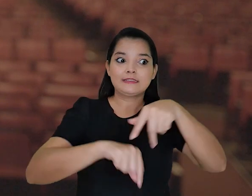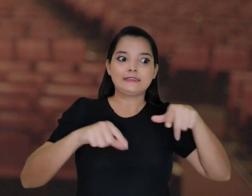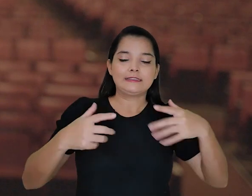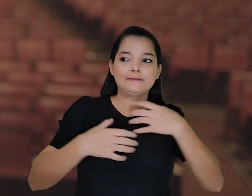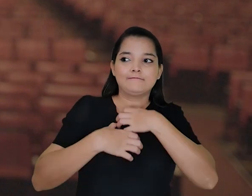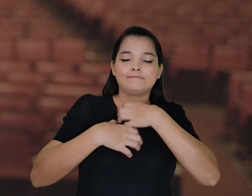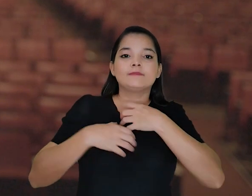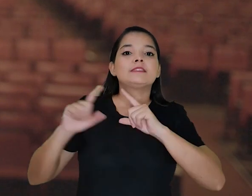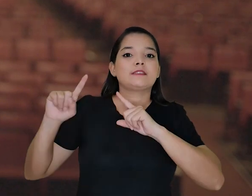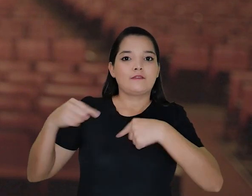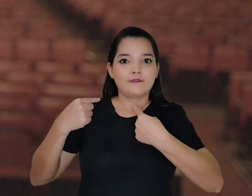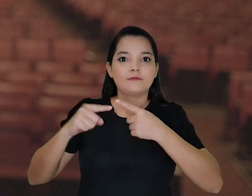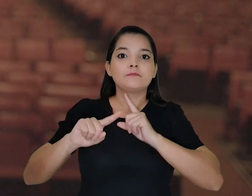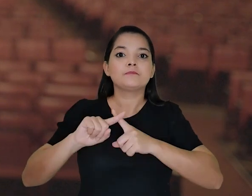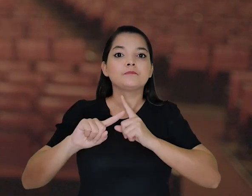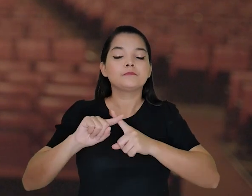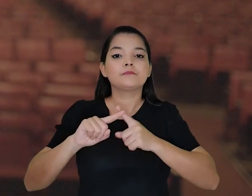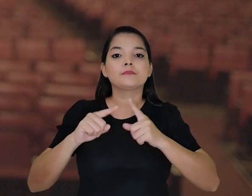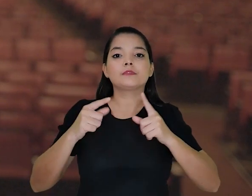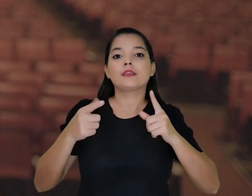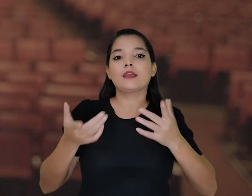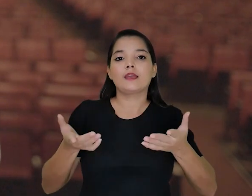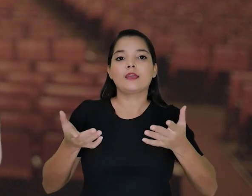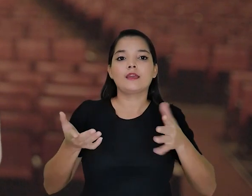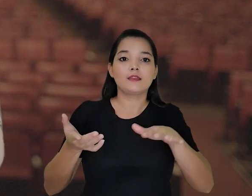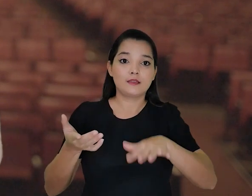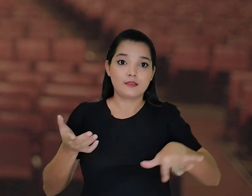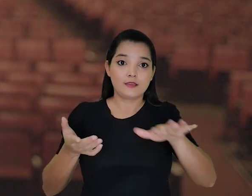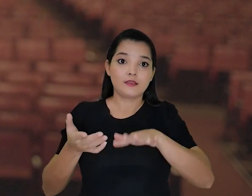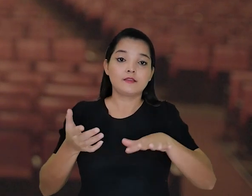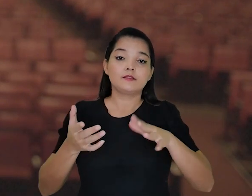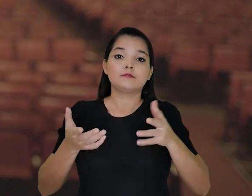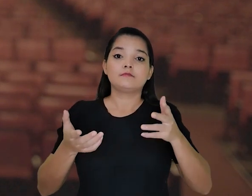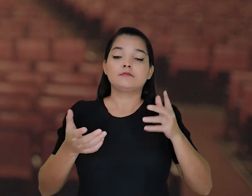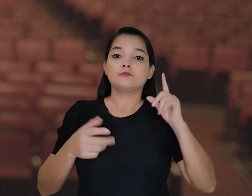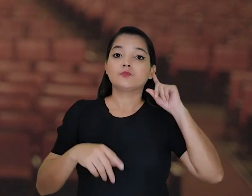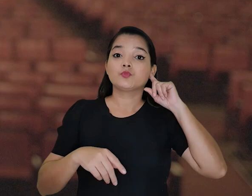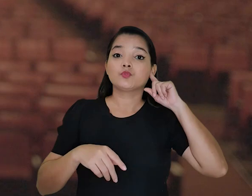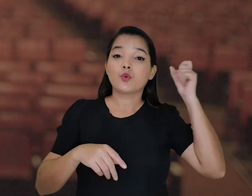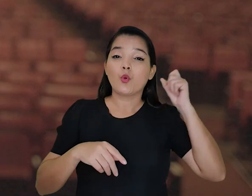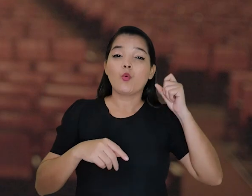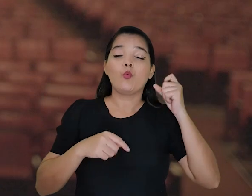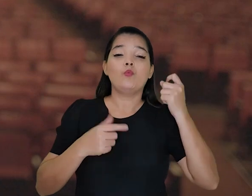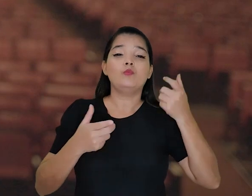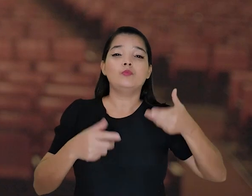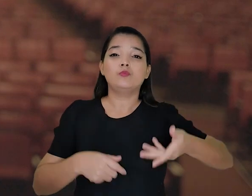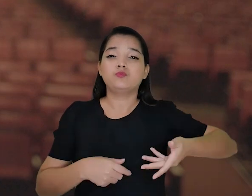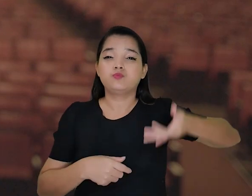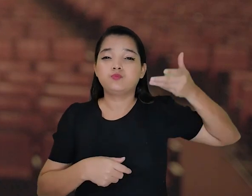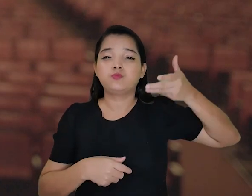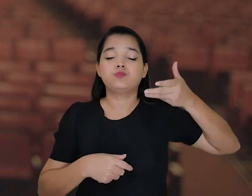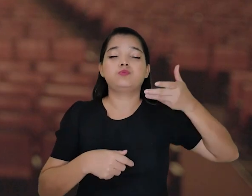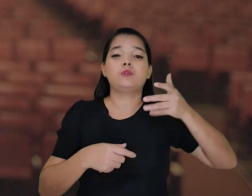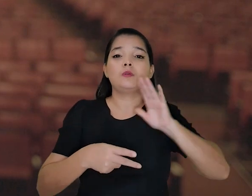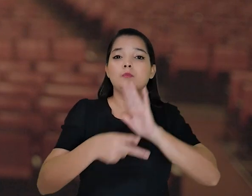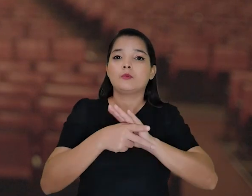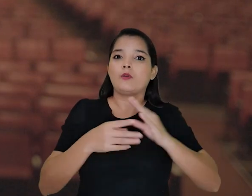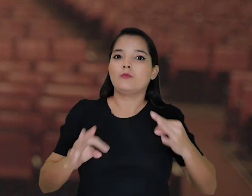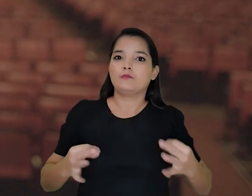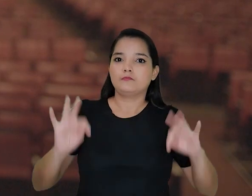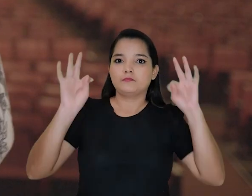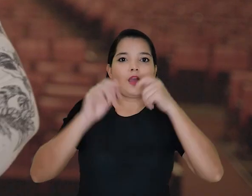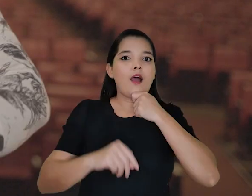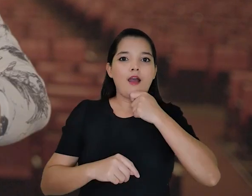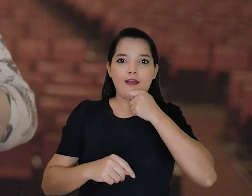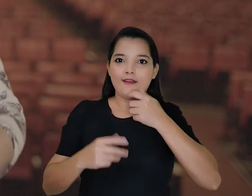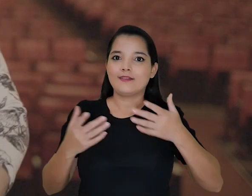ainda não se trabalha com a amplificação eletrônica dos instrumentos